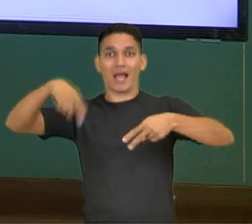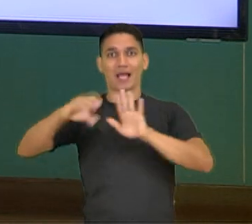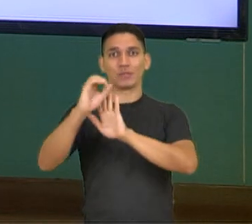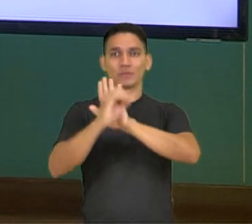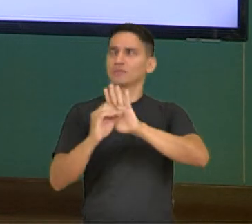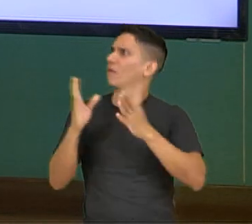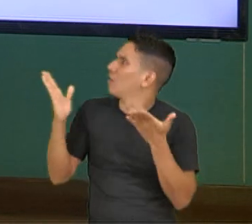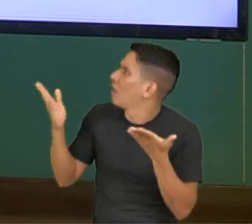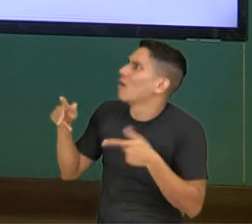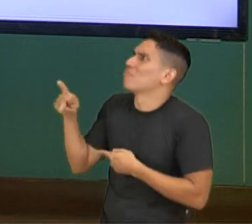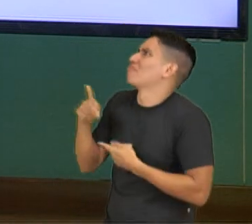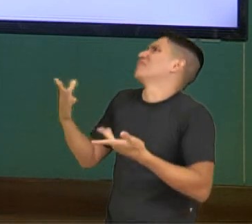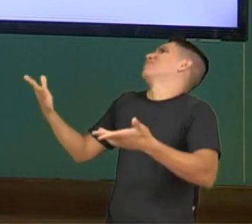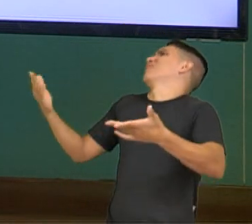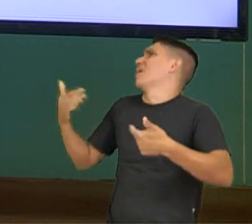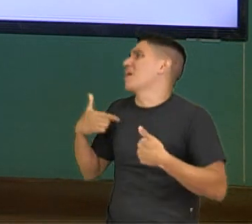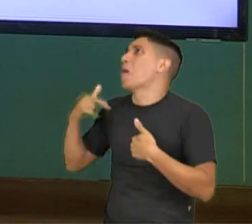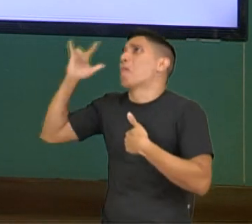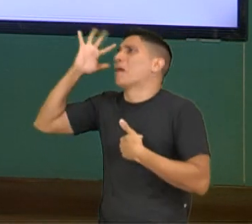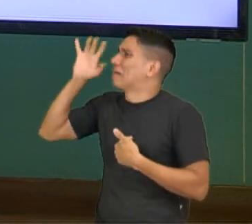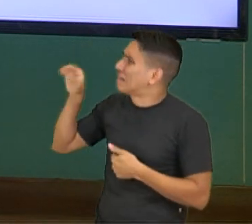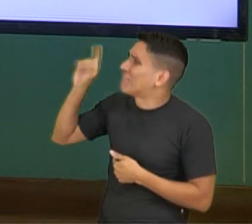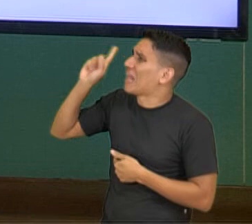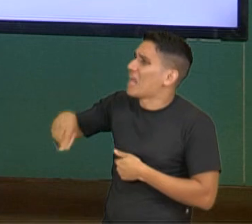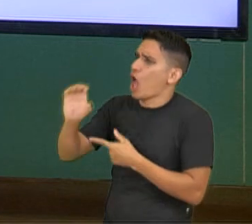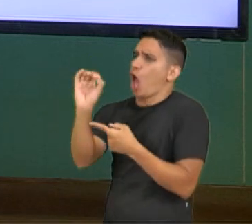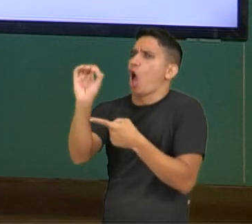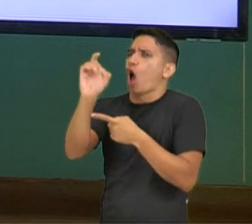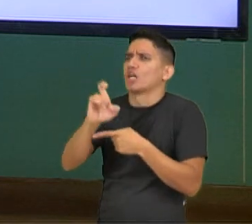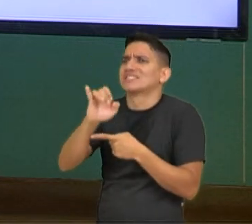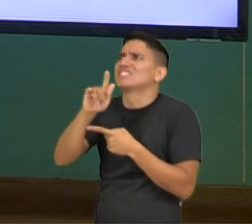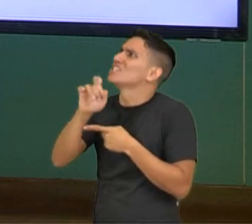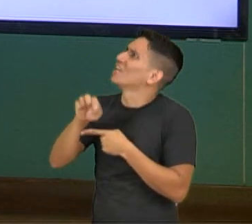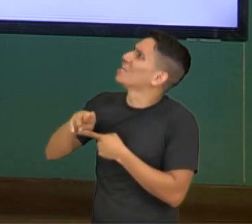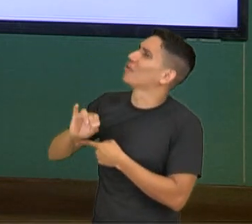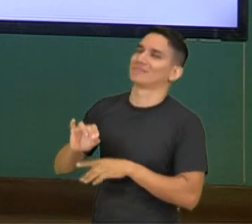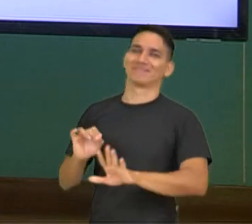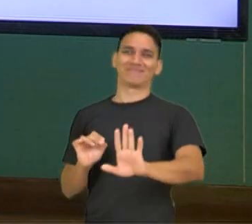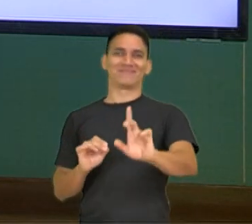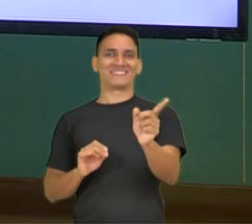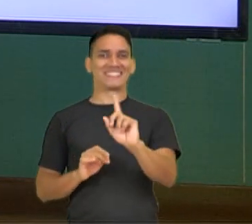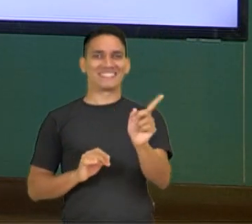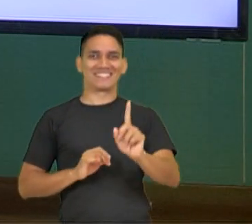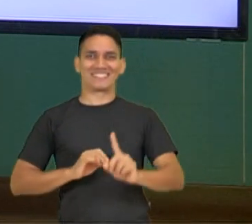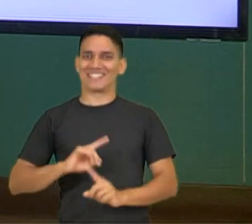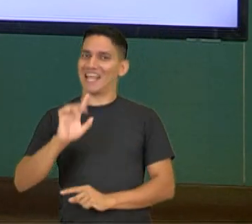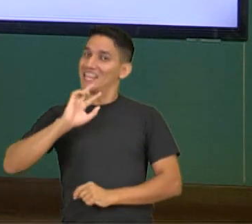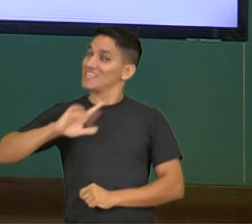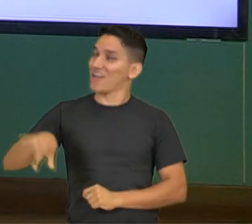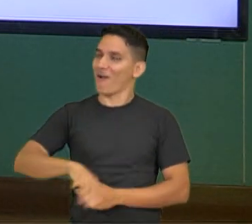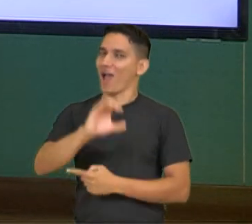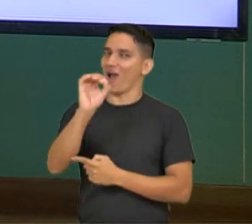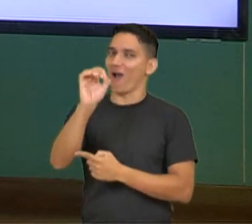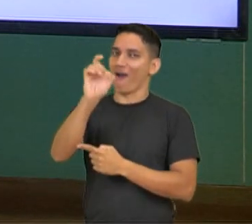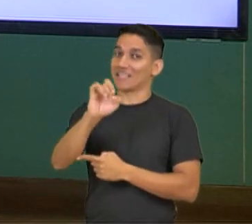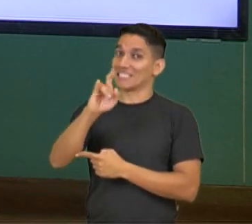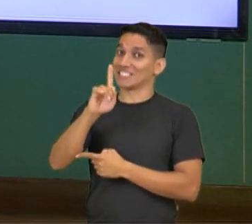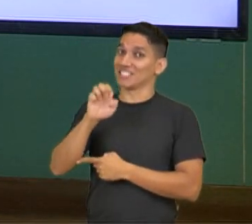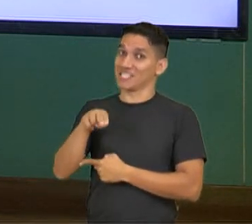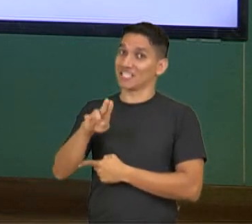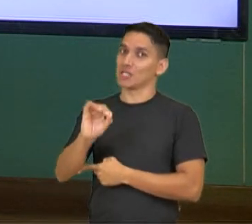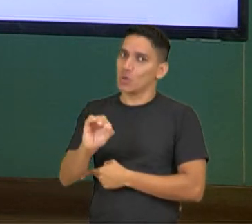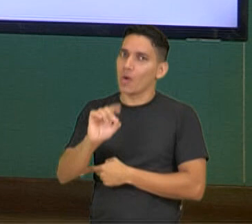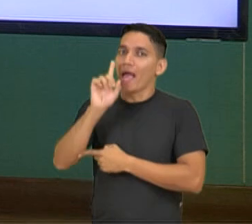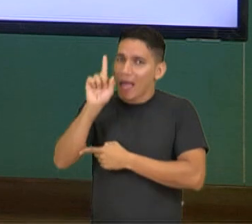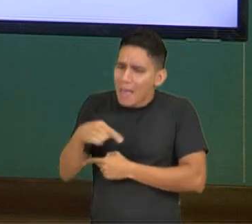dizer, professor, eu estava imaginando que isso aqui era um oxigênio, professor. Não, isso não é um oxigênio. Apesar de